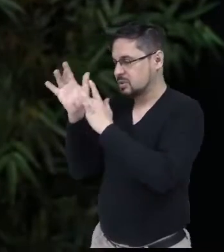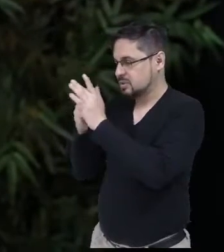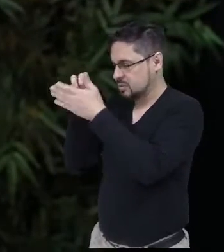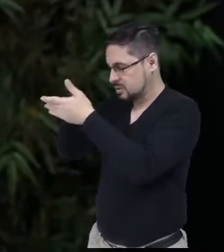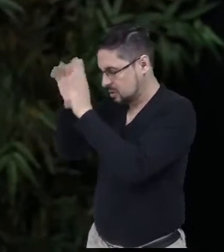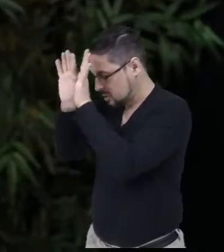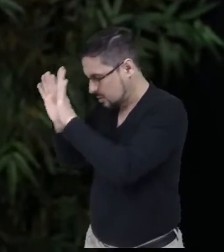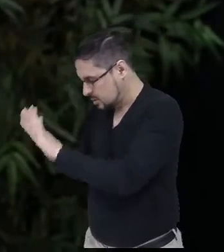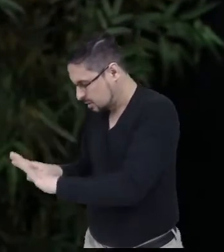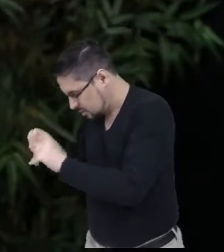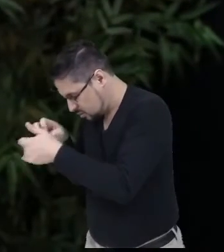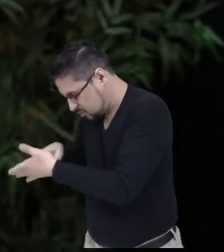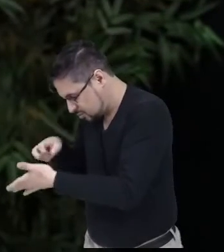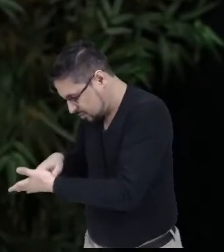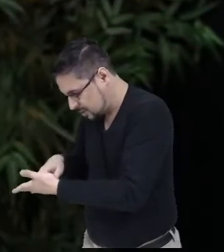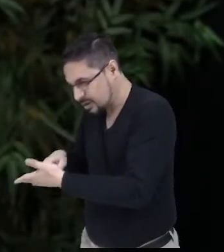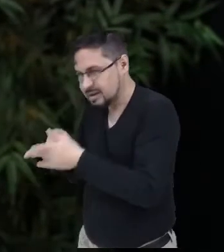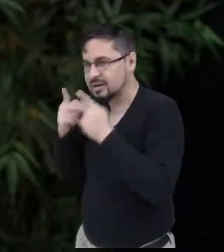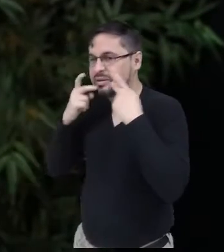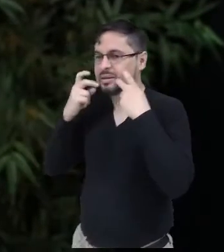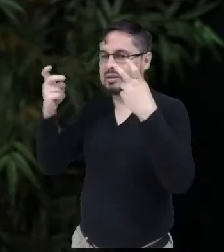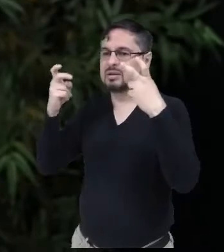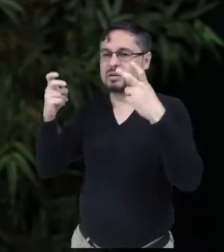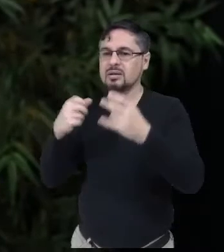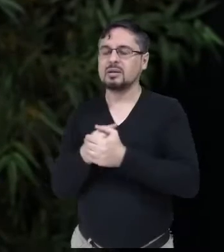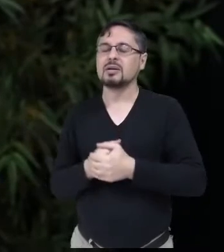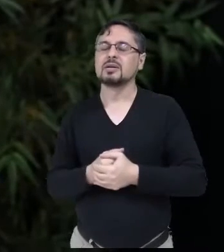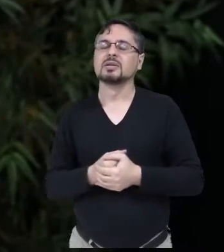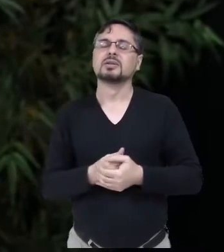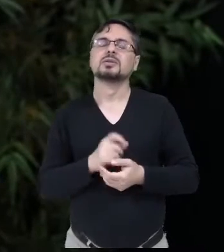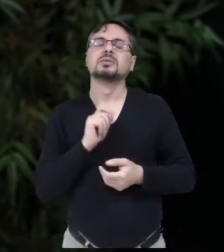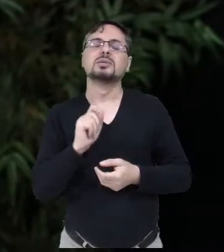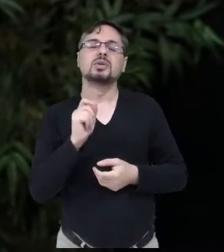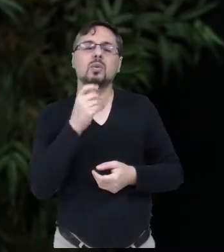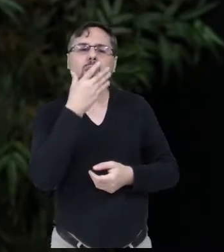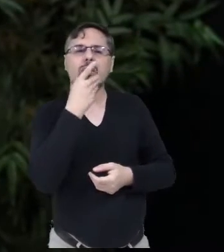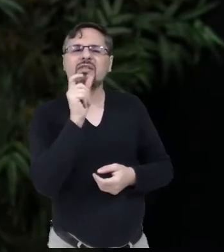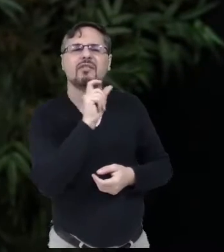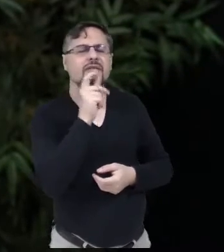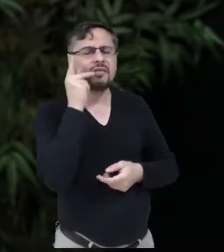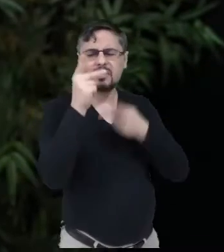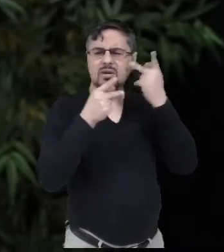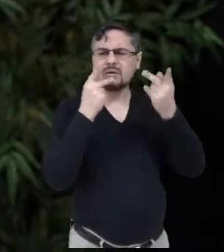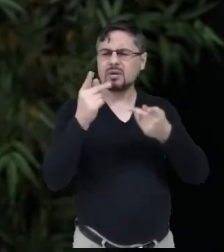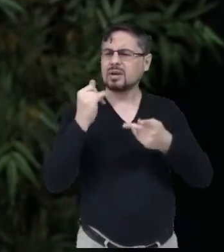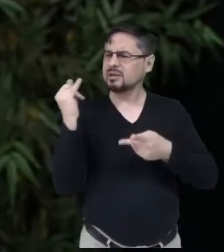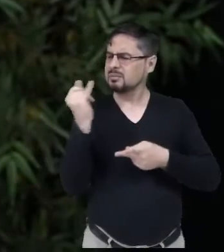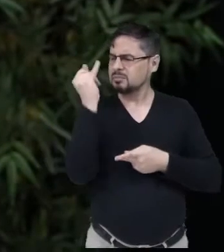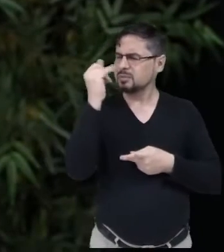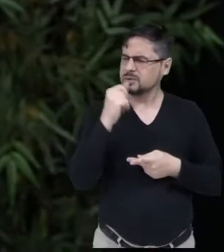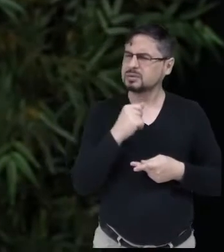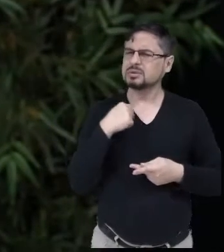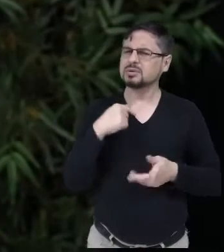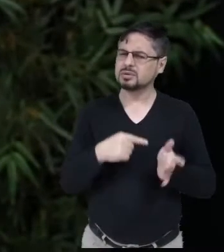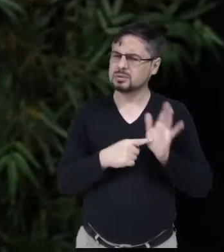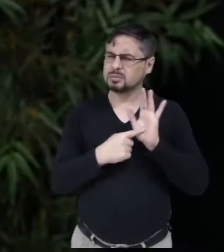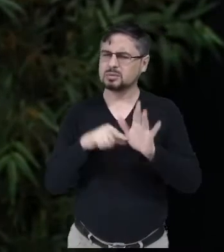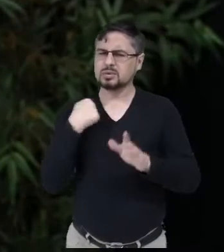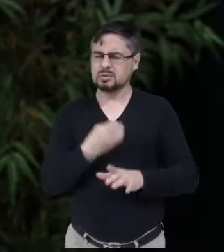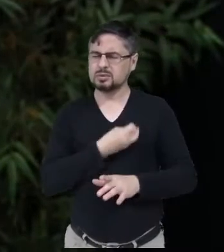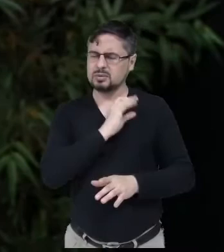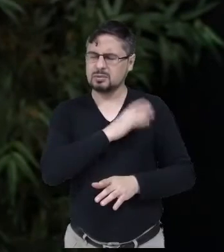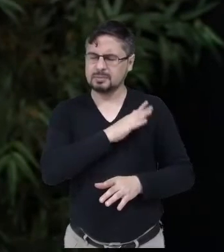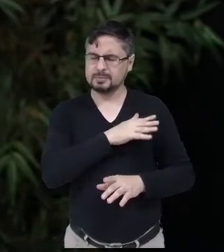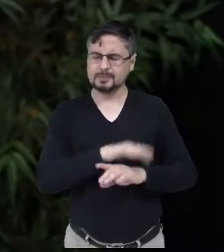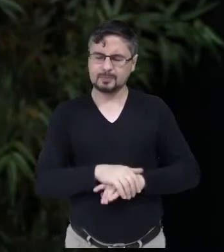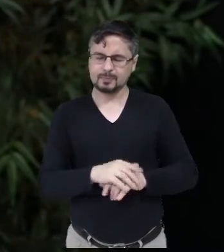e declara o seu desejo. E o que ele disse, meus irmãos, o que ele disse a Jesus é muito revelador para o nosso coração e para a nossa condição.